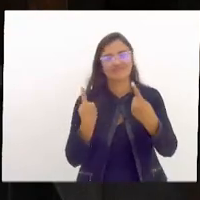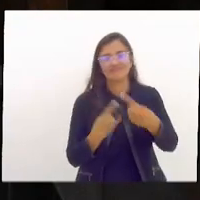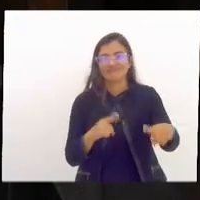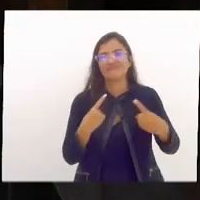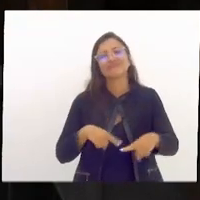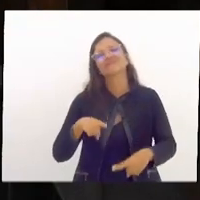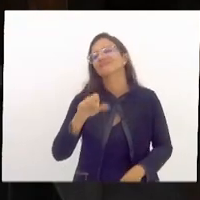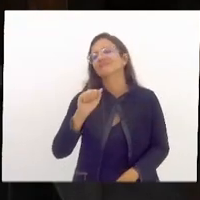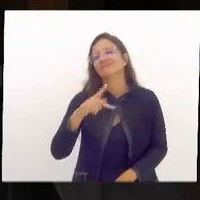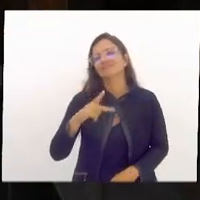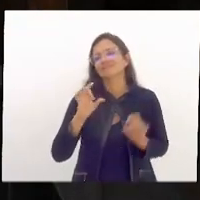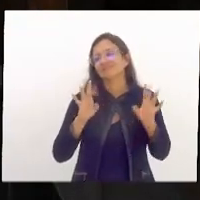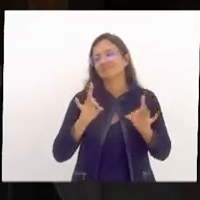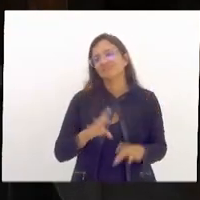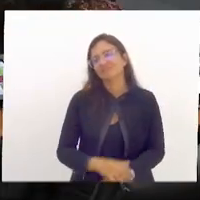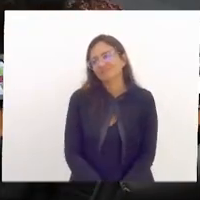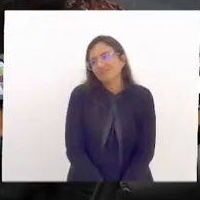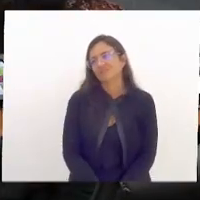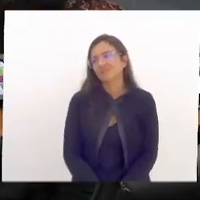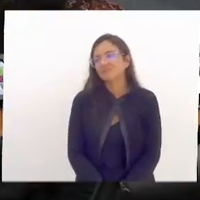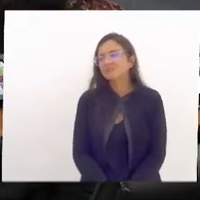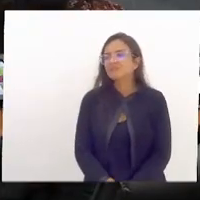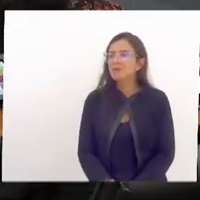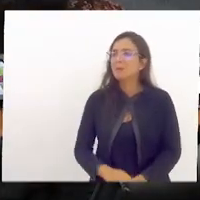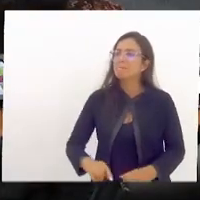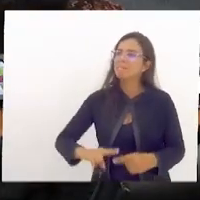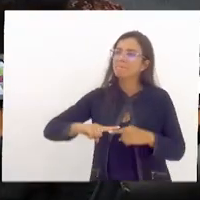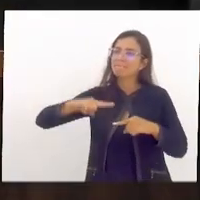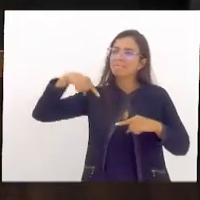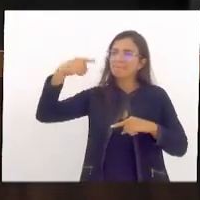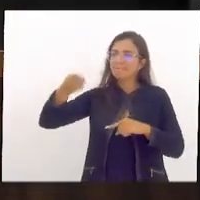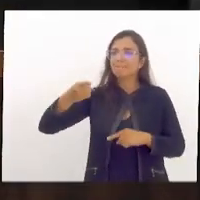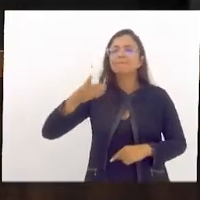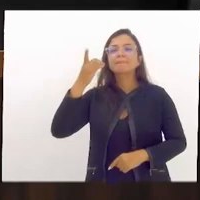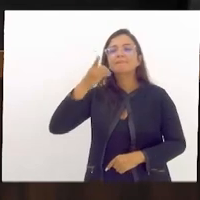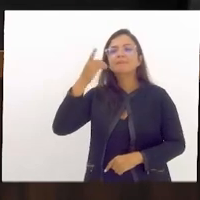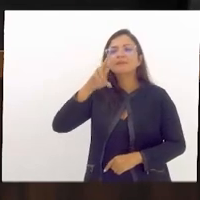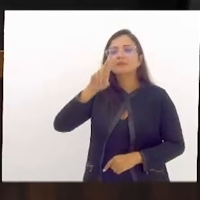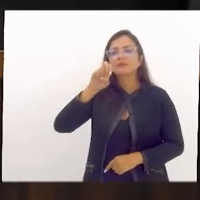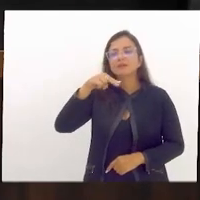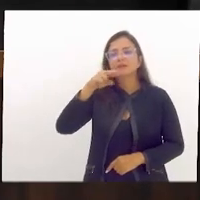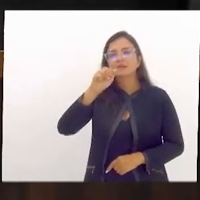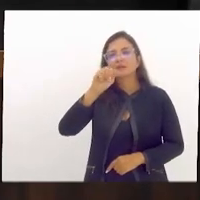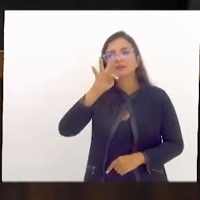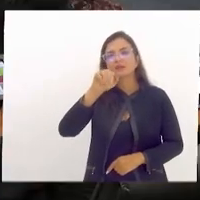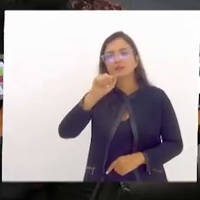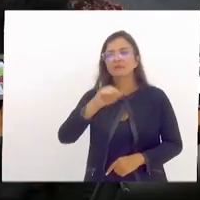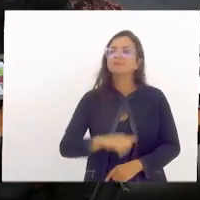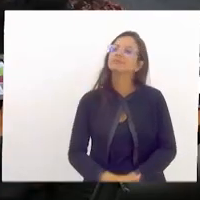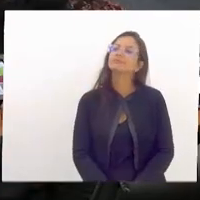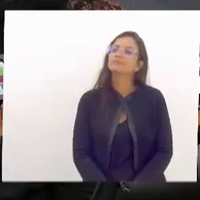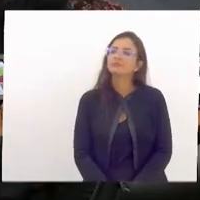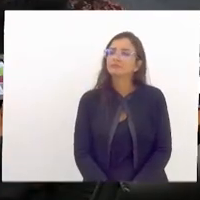aposentadoria especial. Próximo orador inscrito é a deputada Renata Souza.